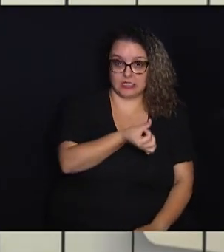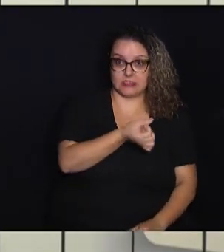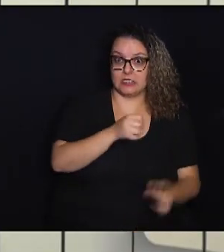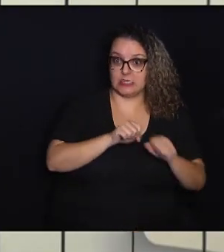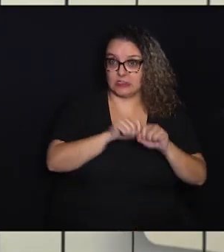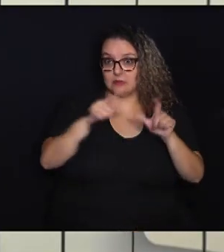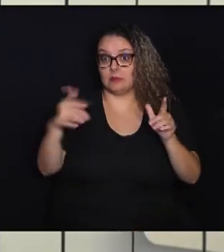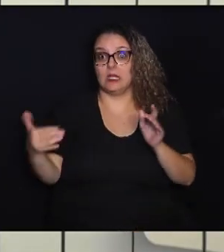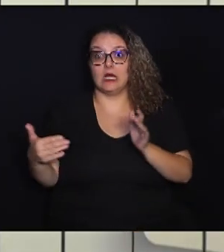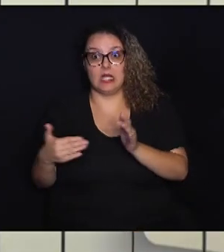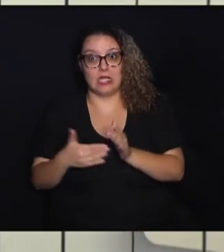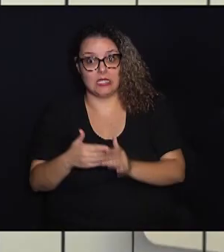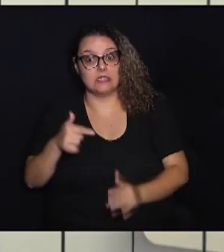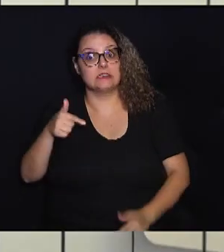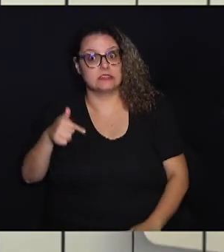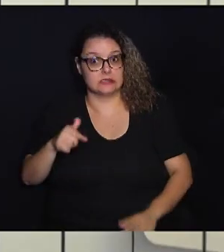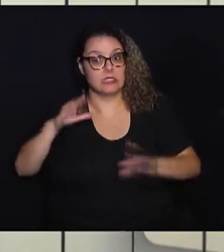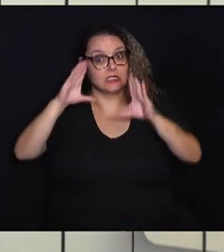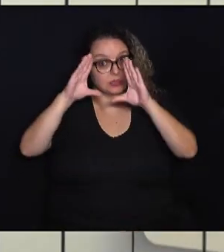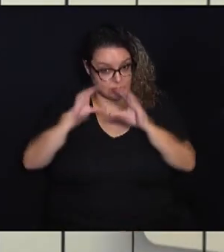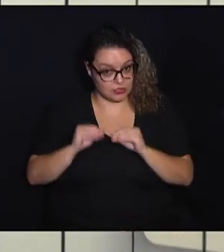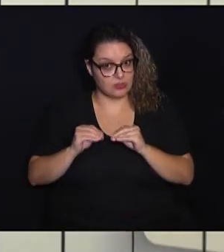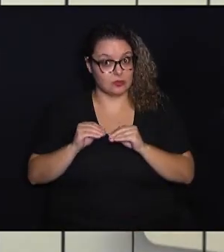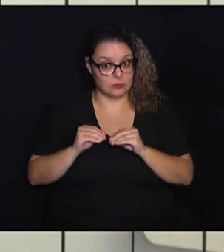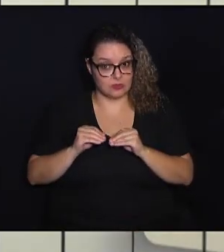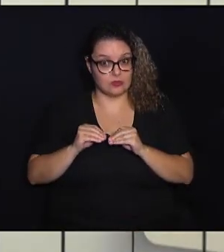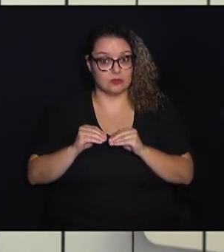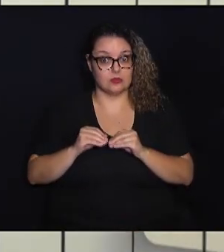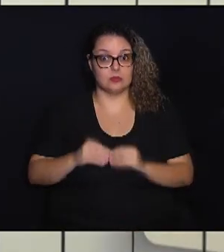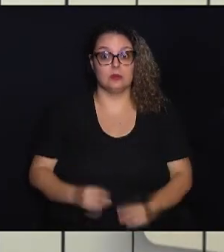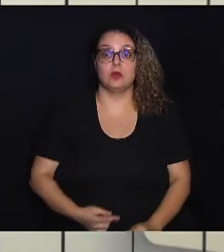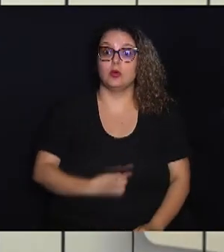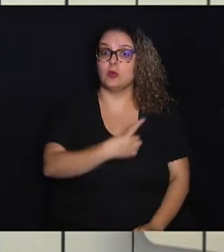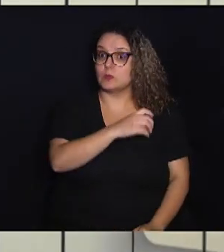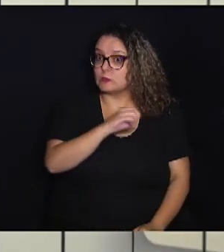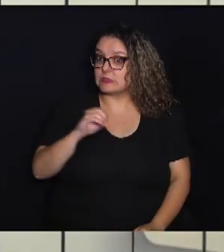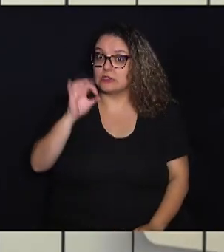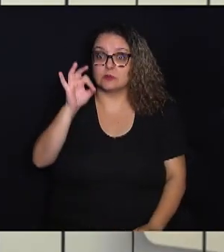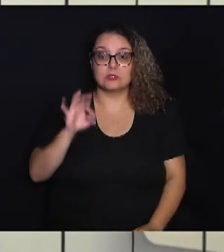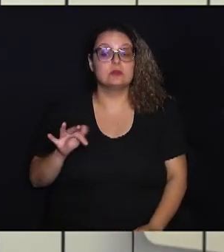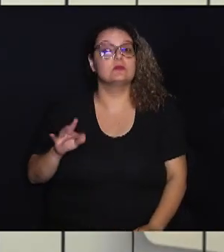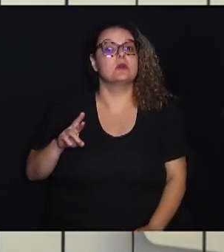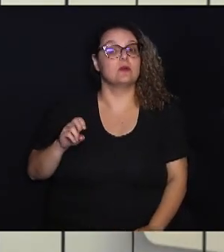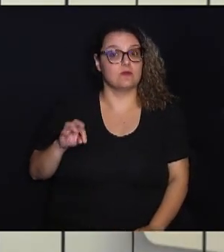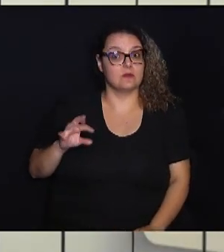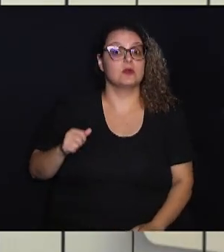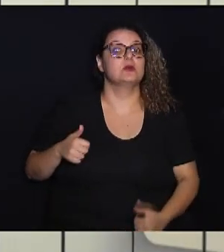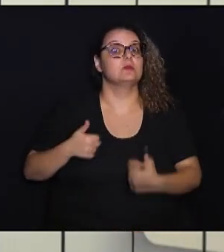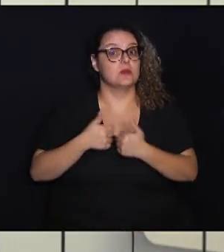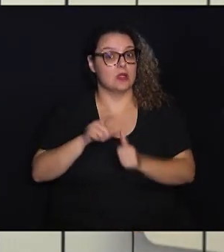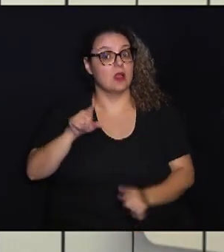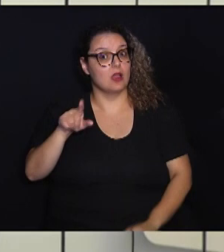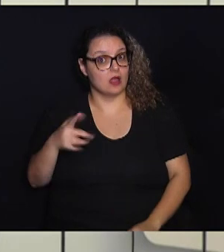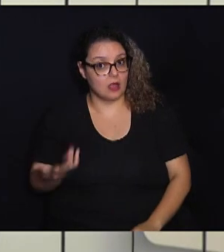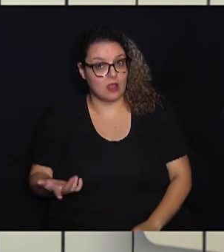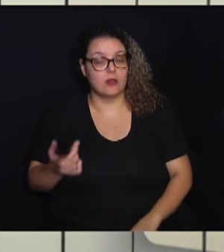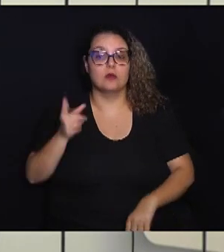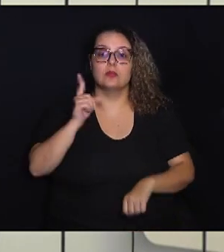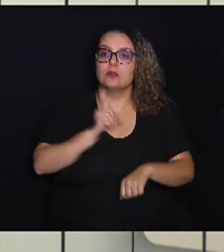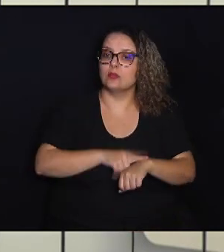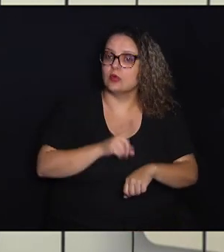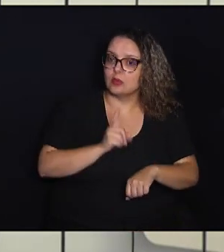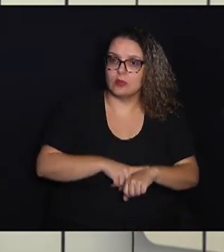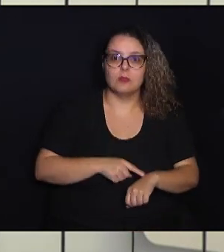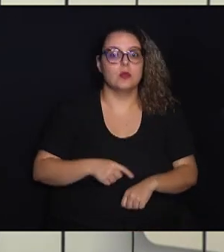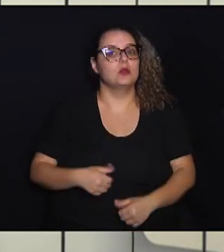manhã até as 7 horas da noite. Com 100% da frota de ônibus, hein? Então vai ter a mesma quantidade